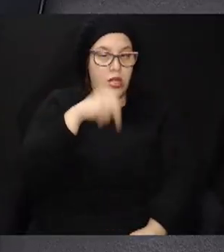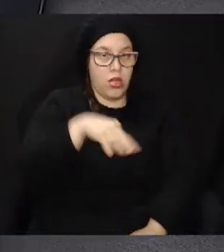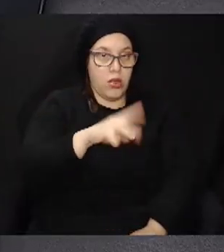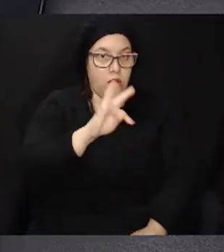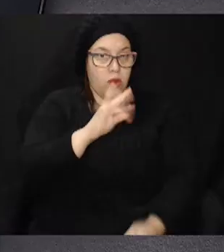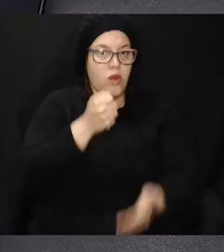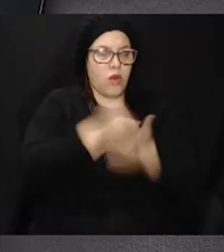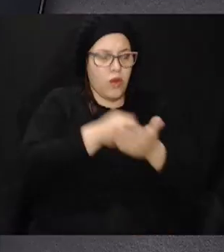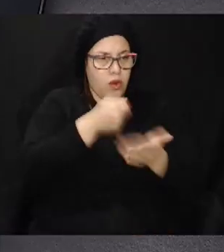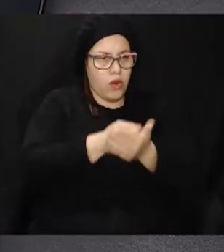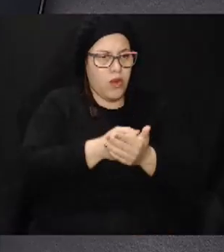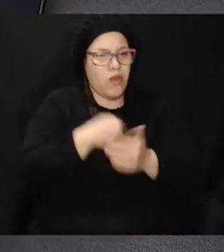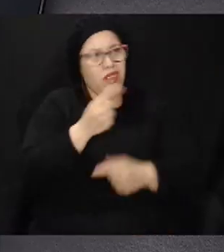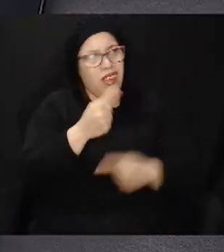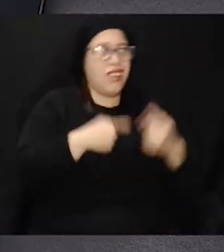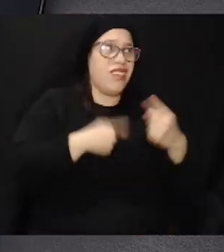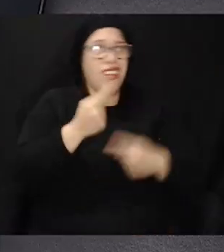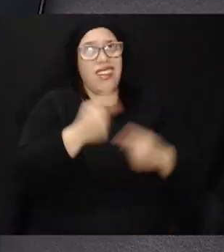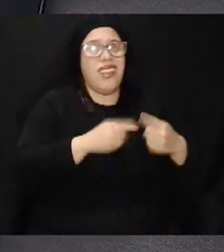não vai,